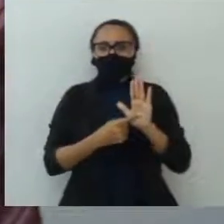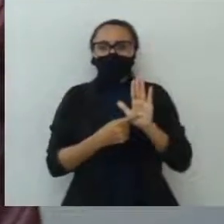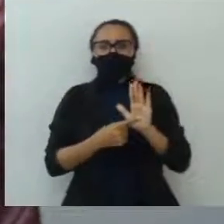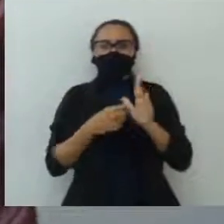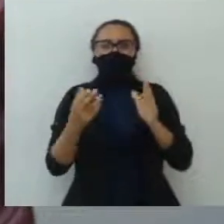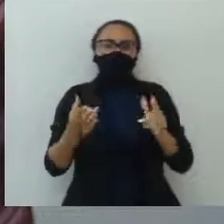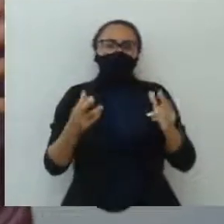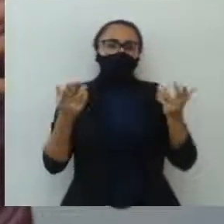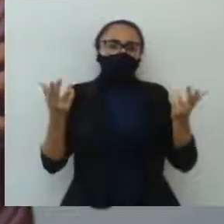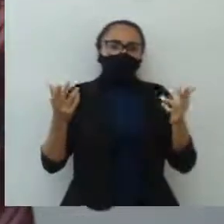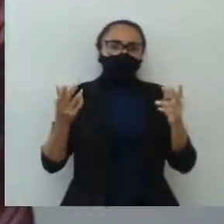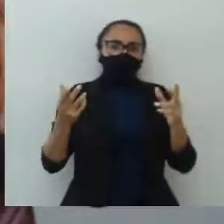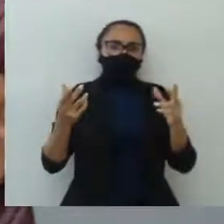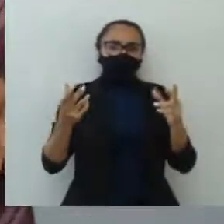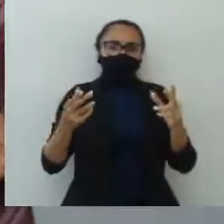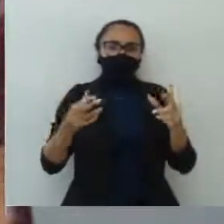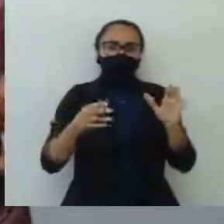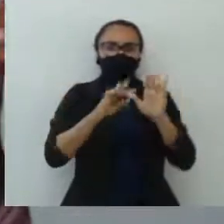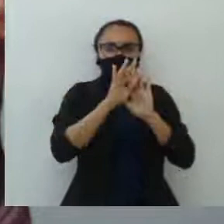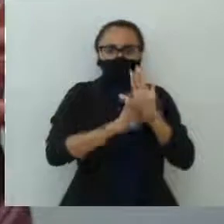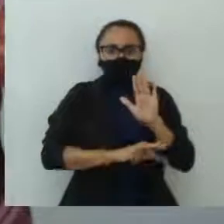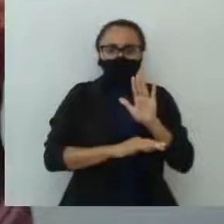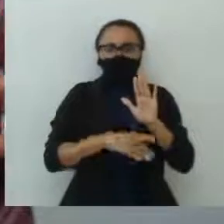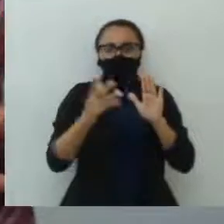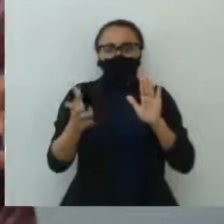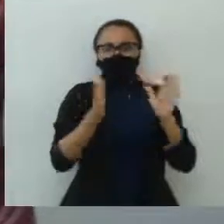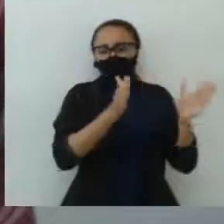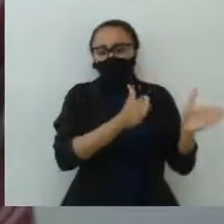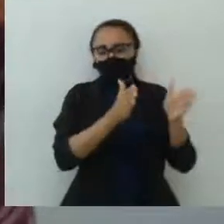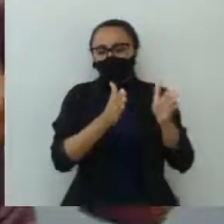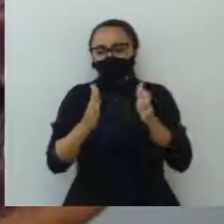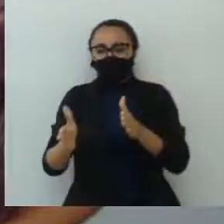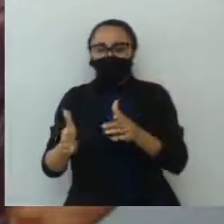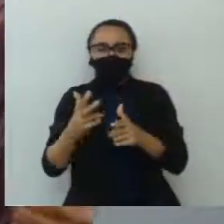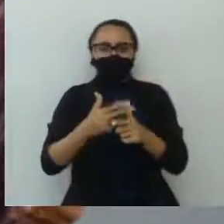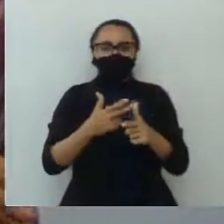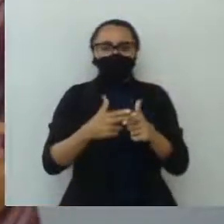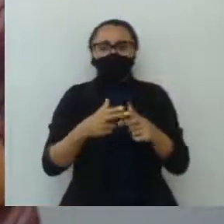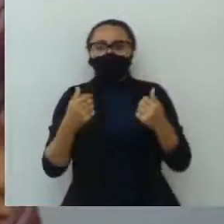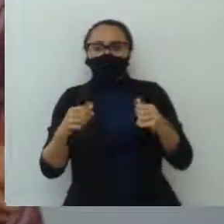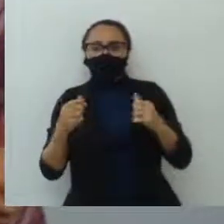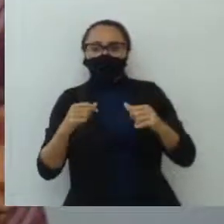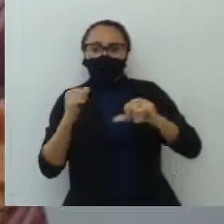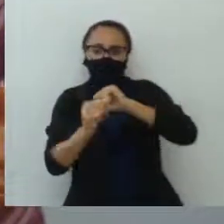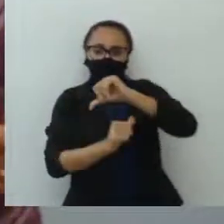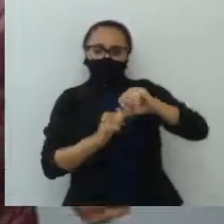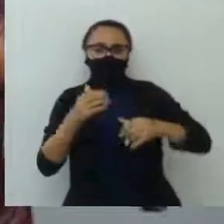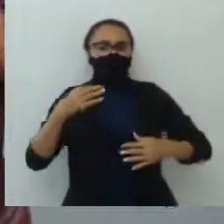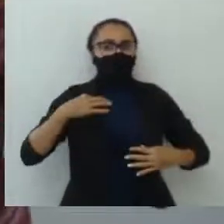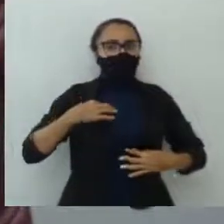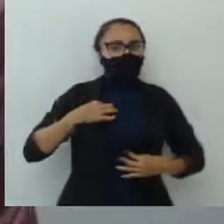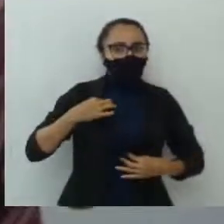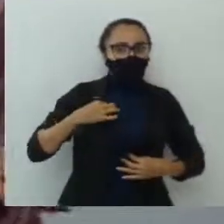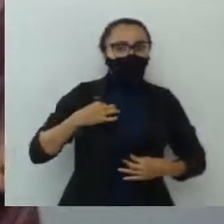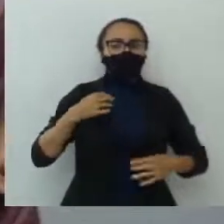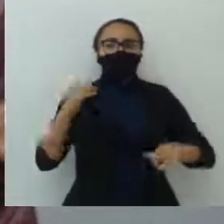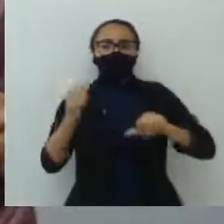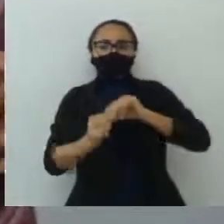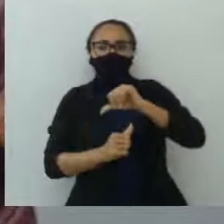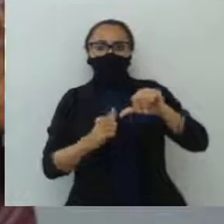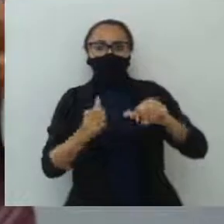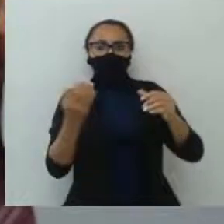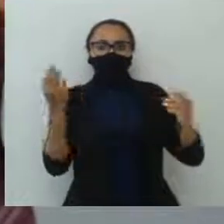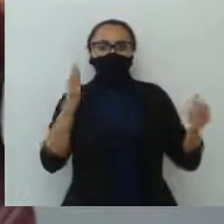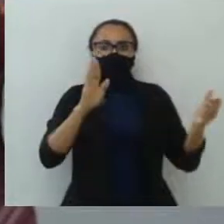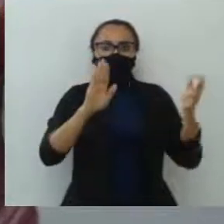texto dividido em atos, em cenas, mostra para o ator, por exemplo, que ele vai precisar trocar de roupa em determinado momento, que vai trocar de cenário. Então,